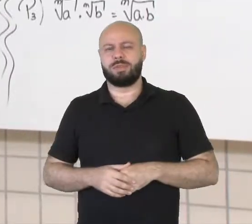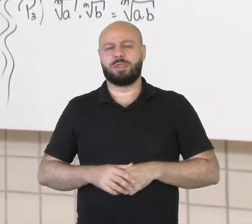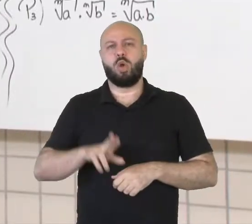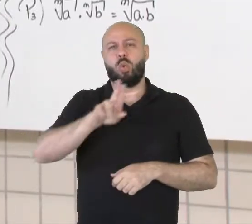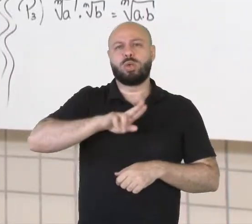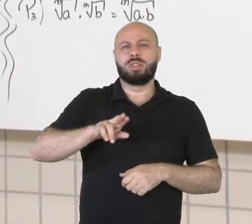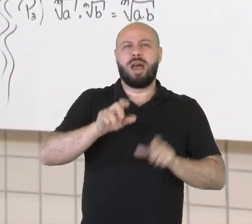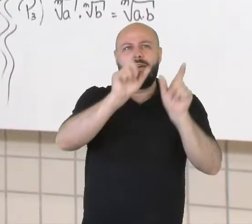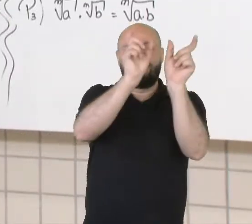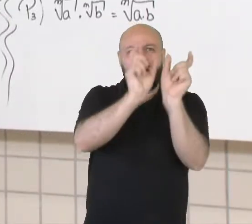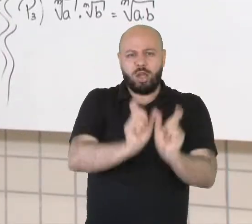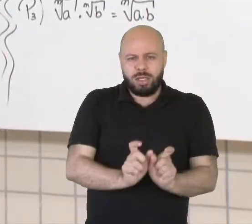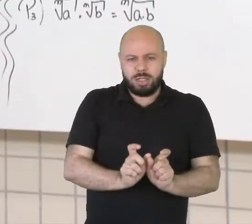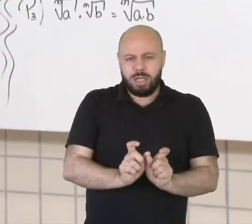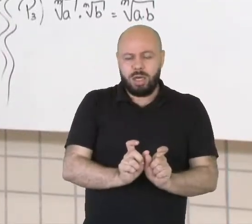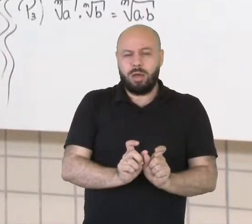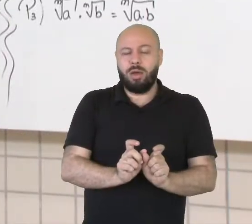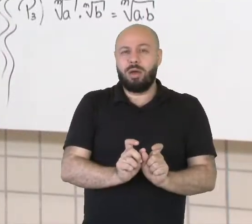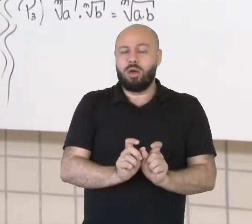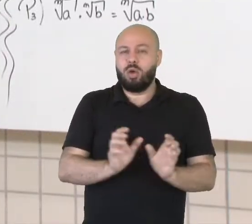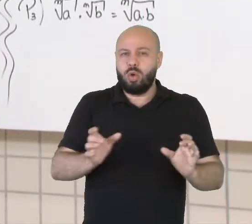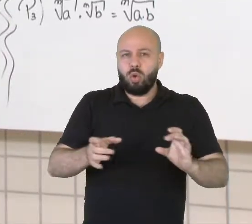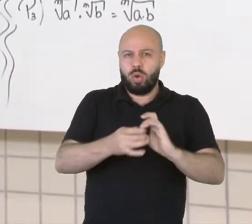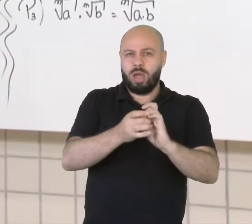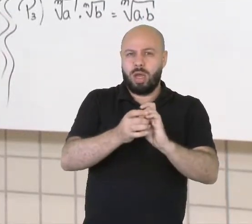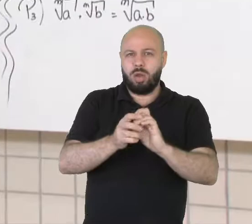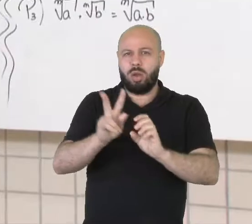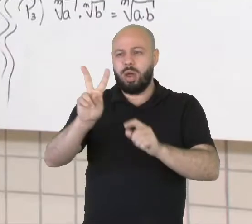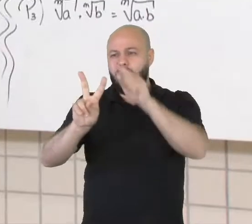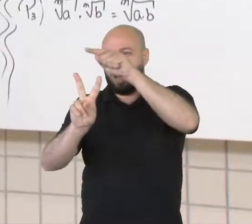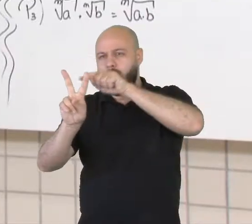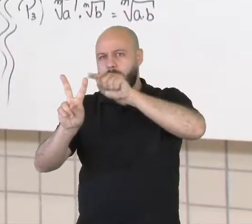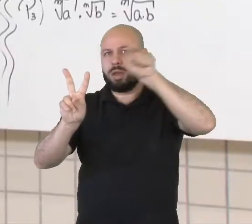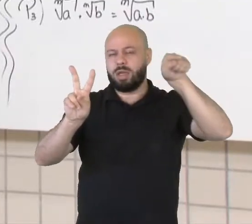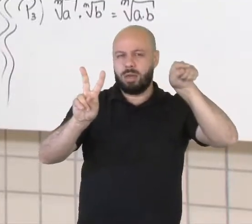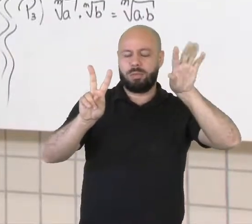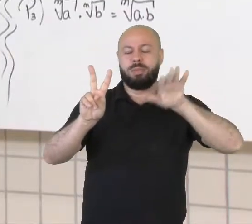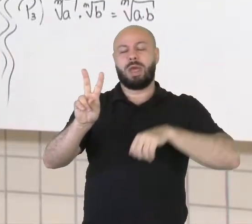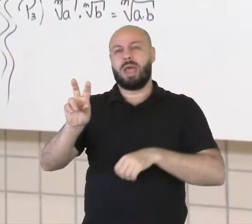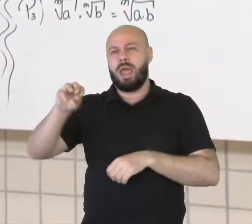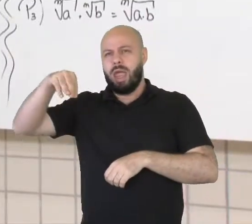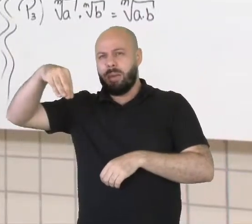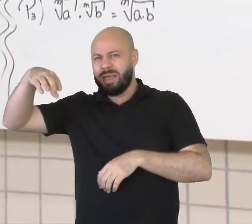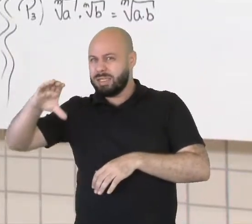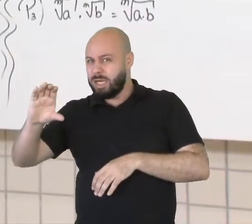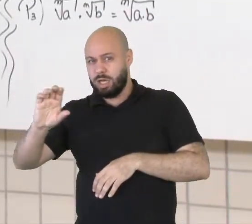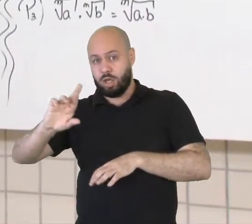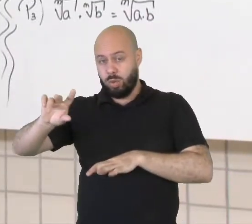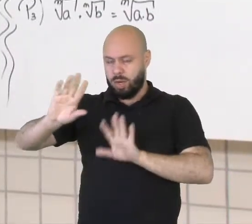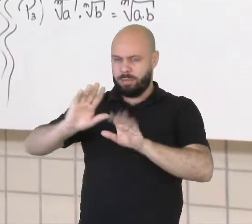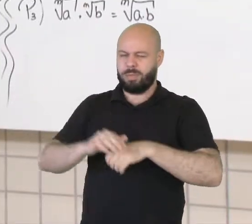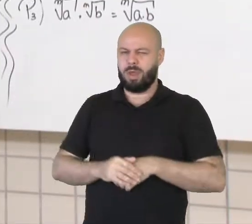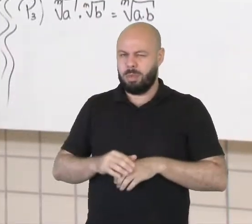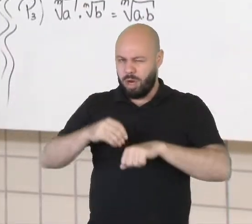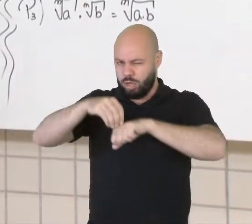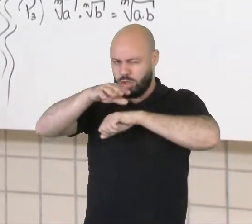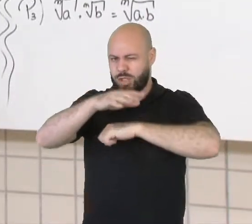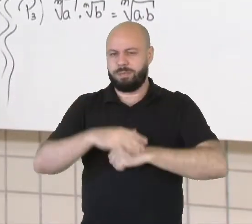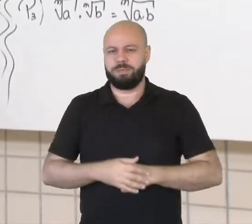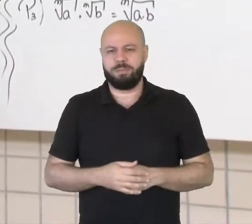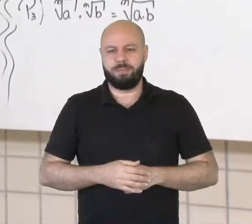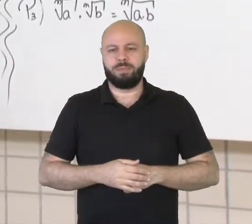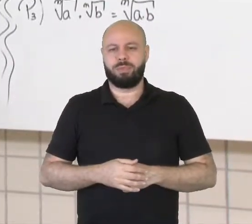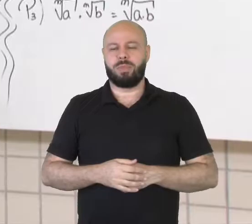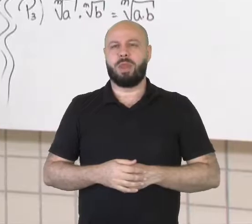fatoração também na radiciação, ok? Eu não uso MMC. Essa diferença é uma dica que eu quero deixar para vocês. Então, 2